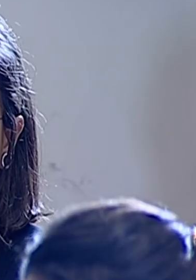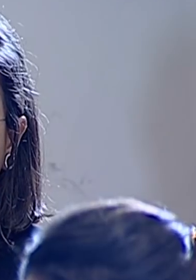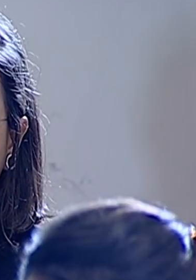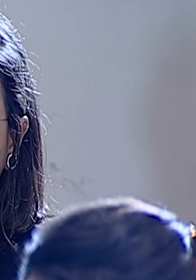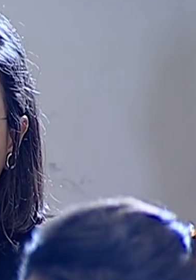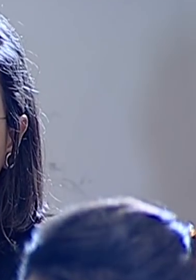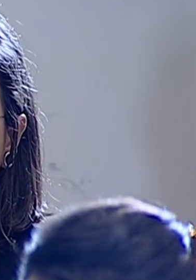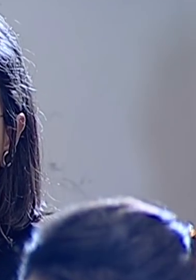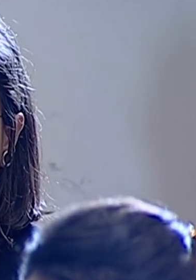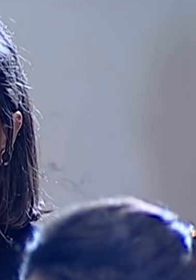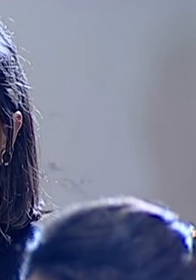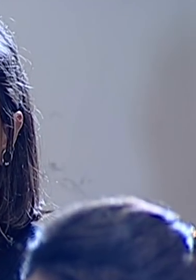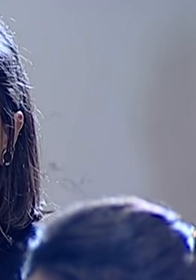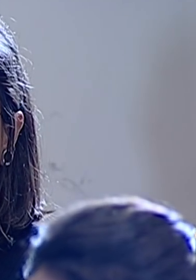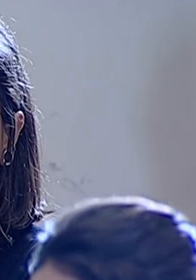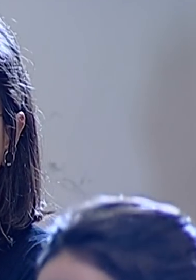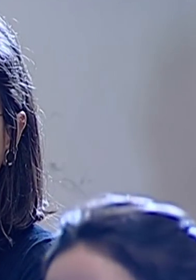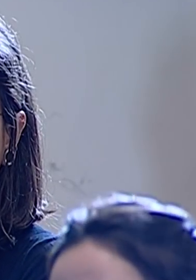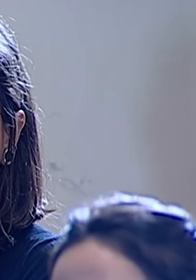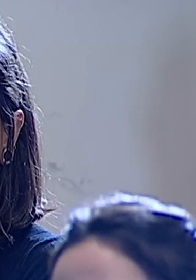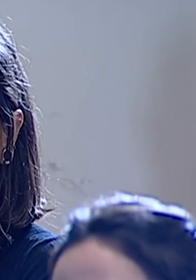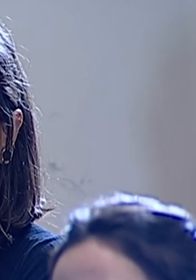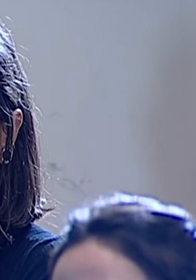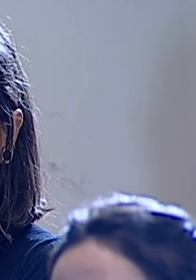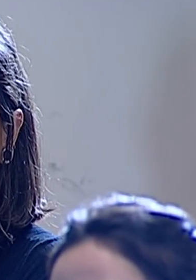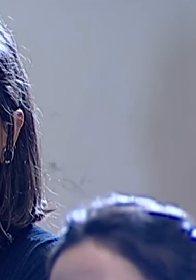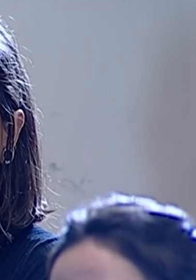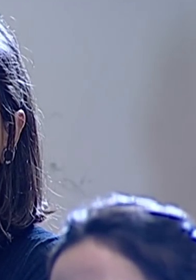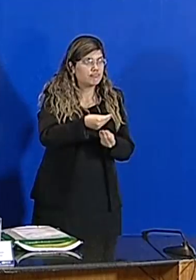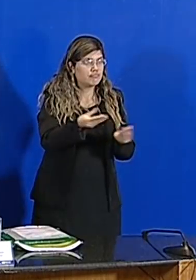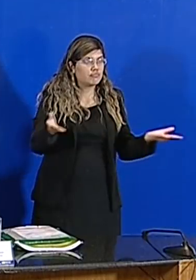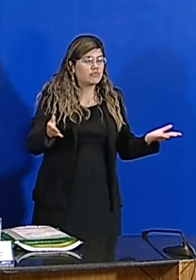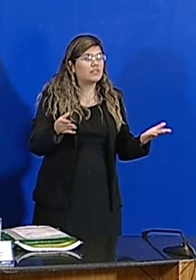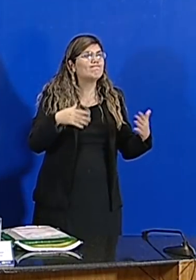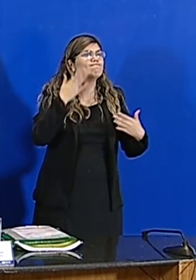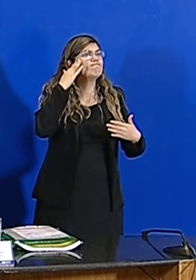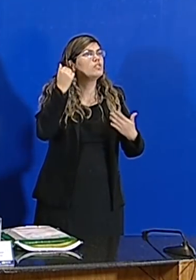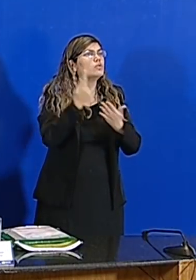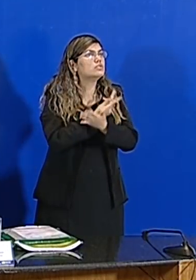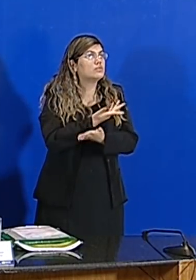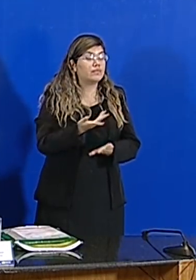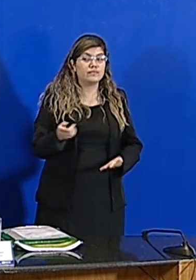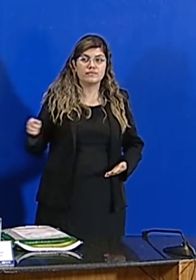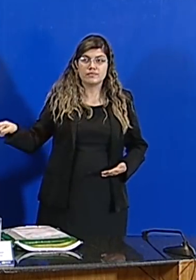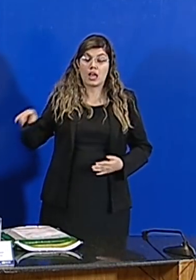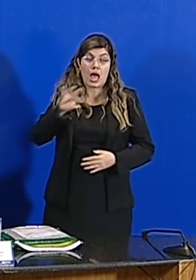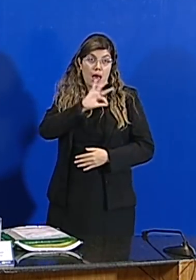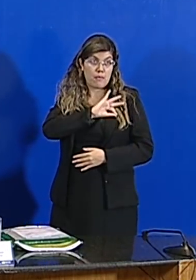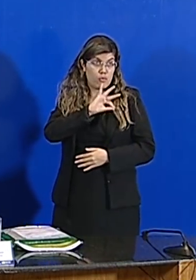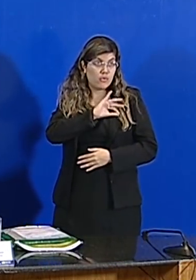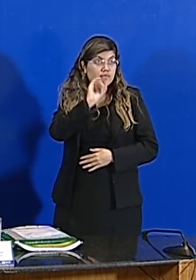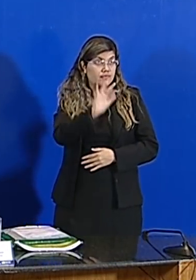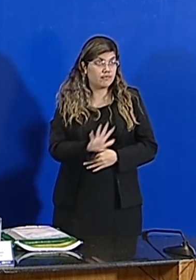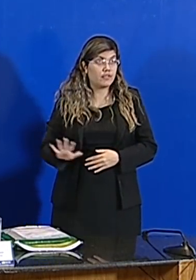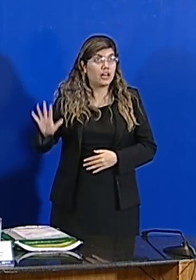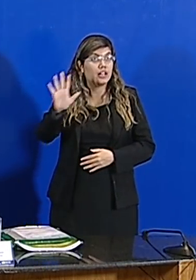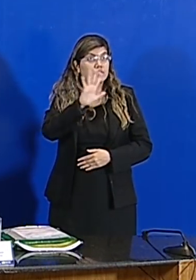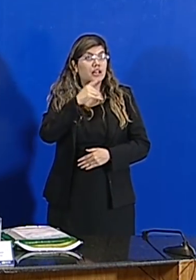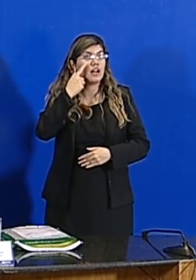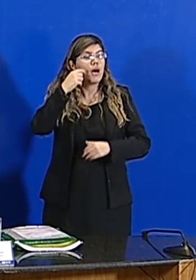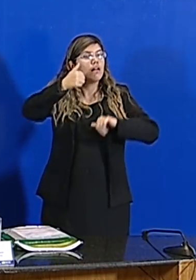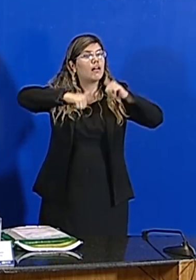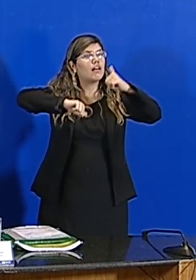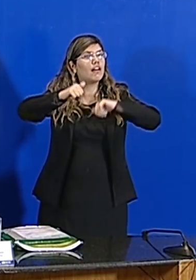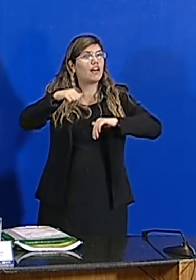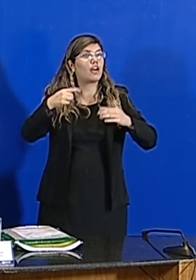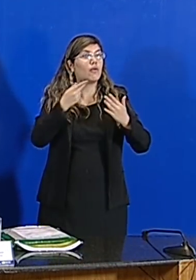abertura do malote? Assim, qual que é a justificativa? Não, olha, realmente o que a Polícia Federal levantou é isso que eu